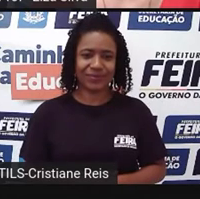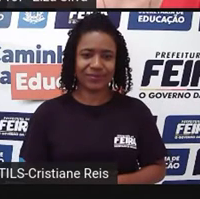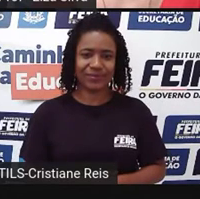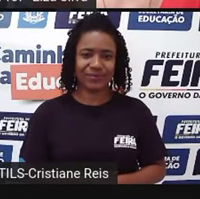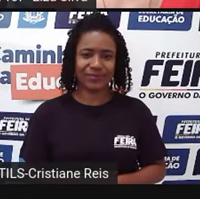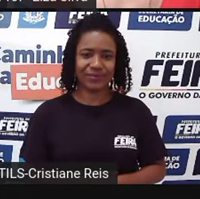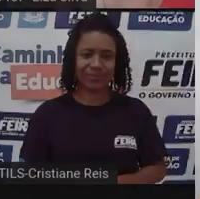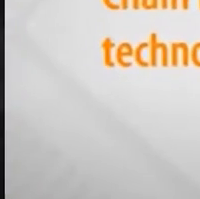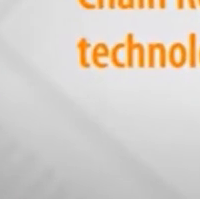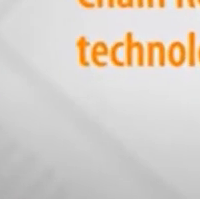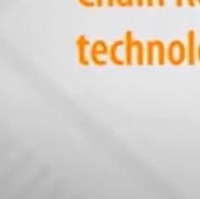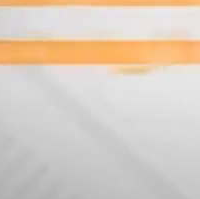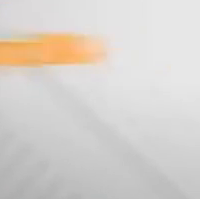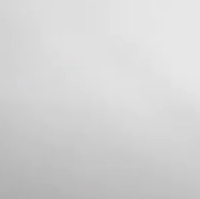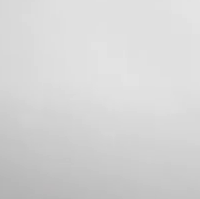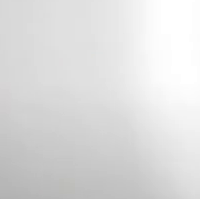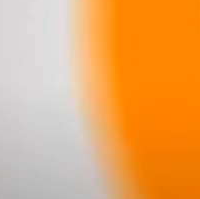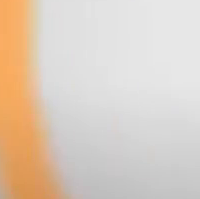E aí